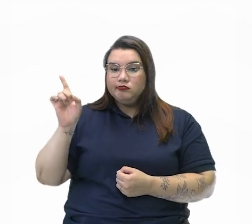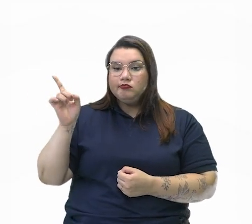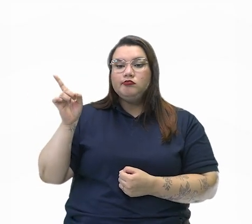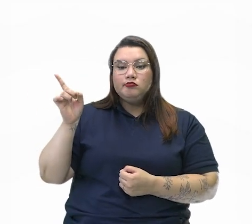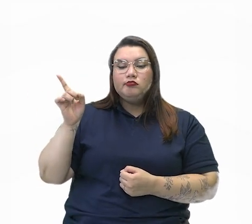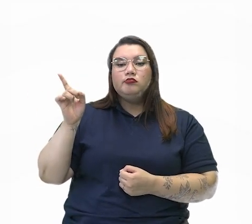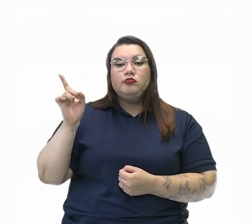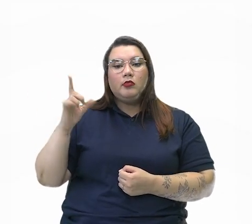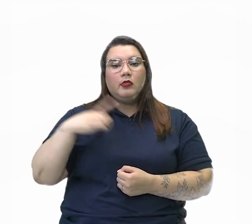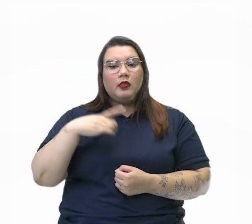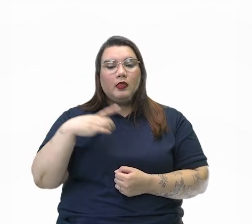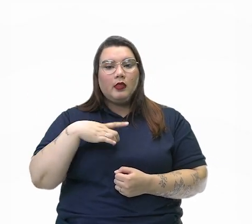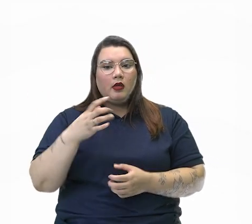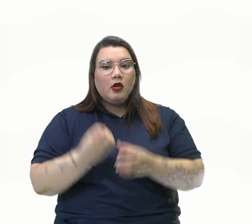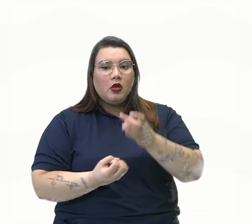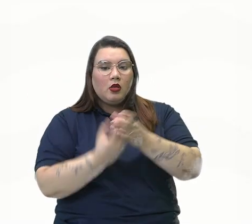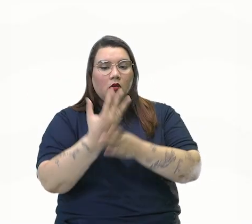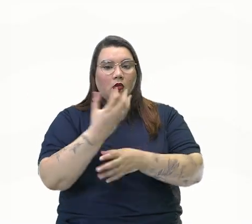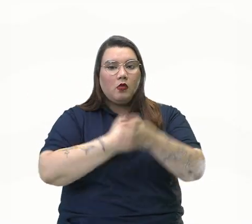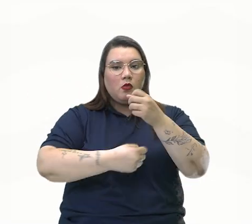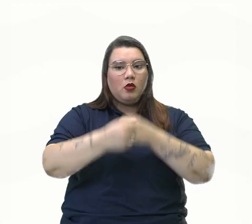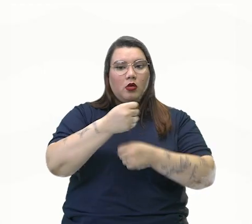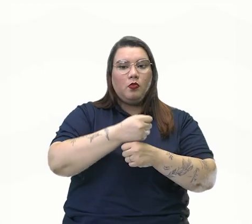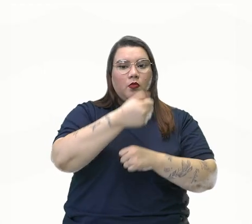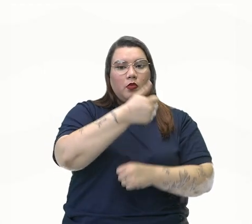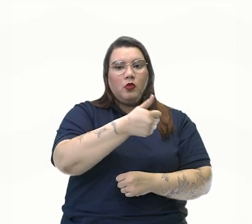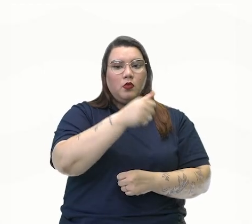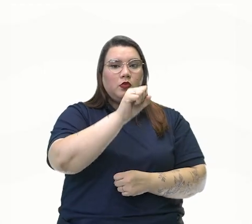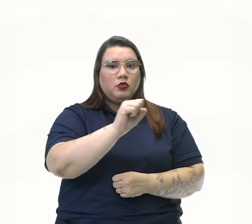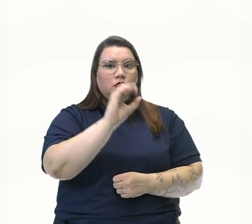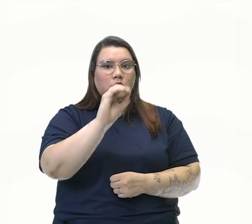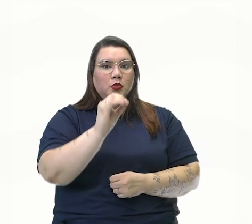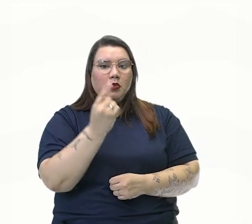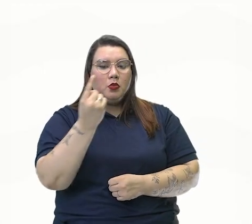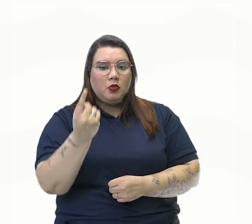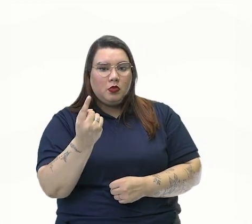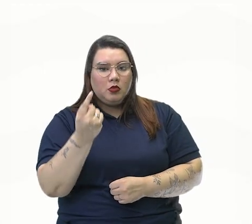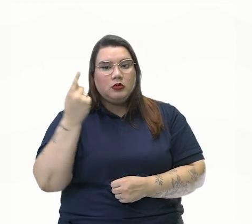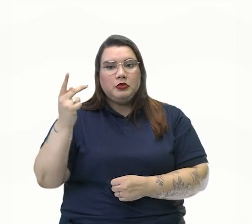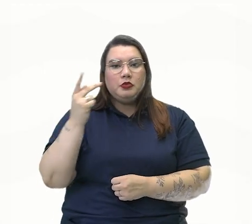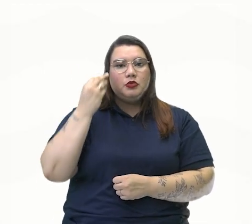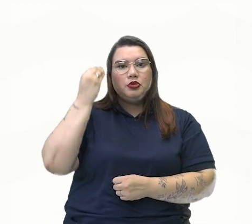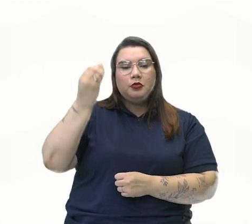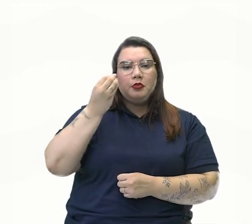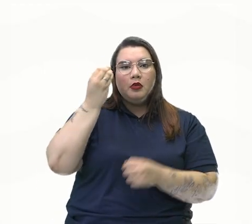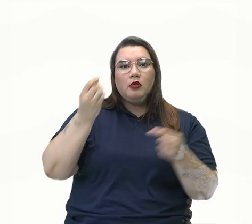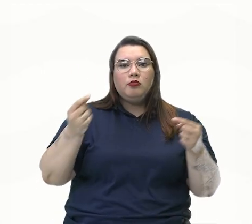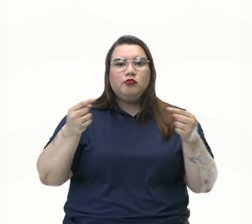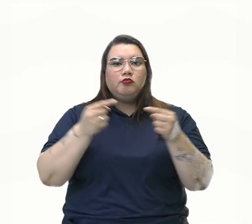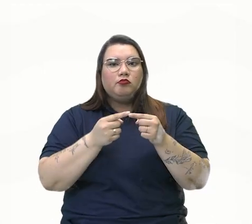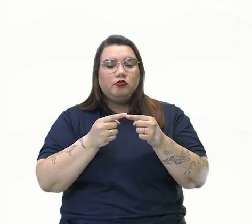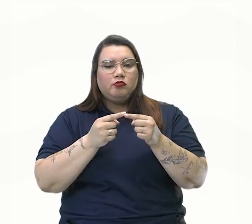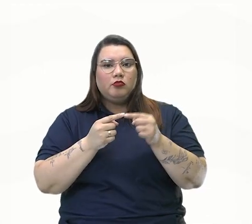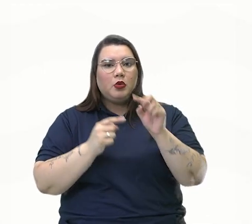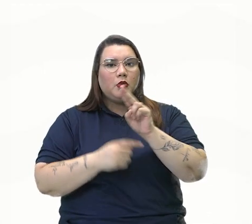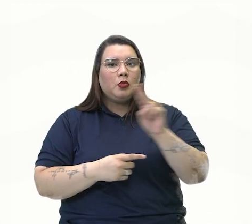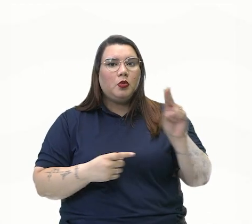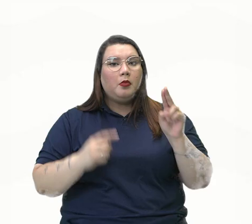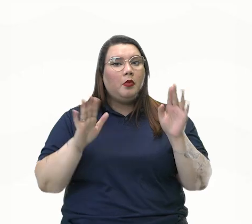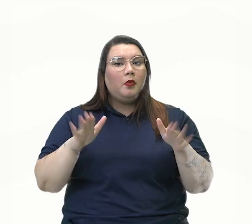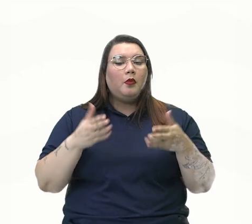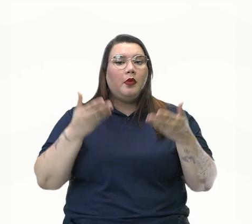Thomas Young realizou em 1801 seu